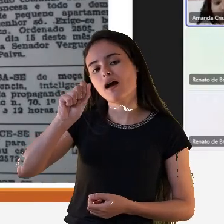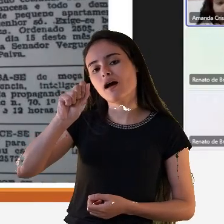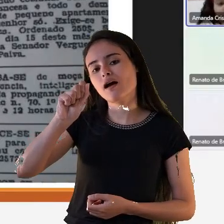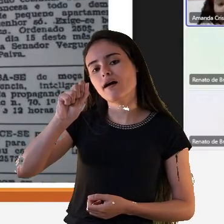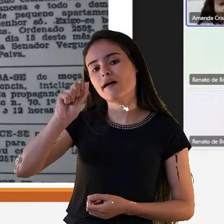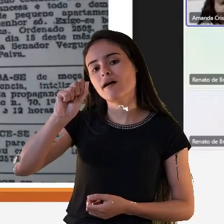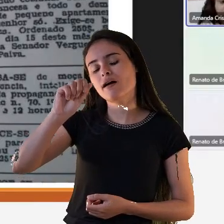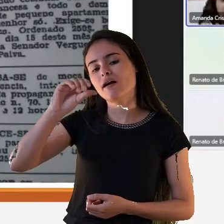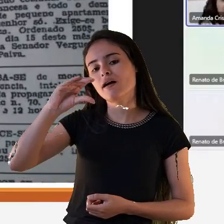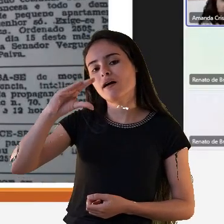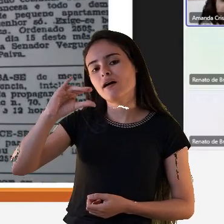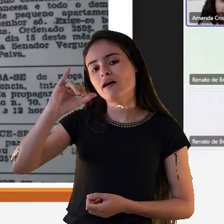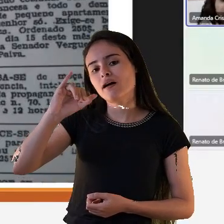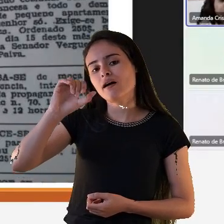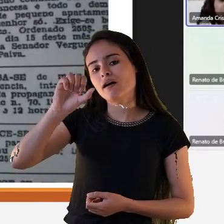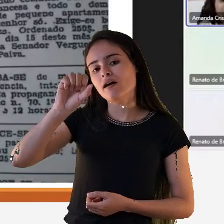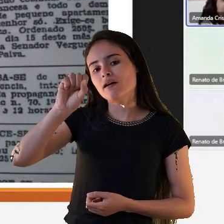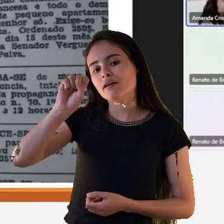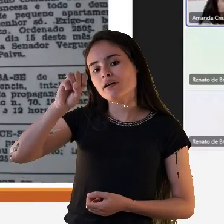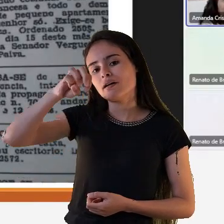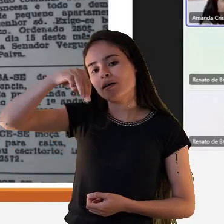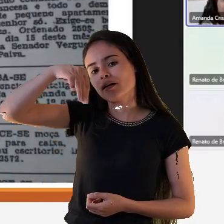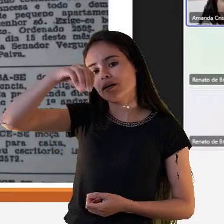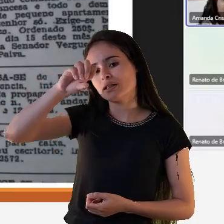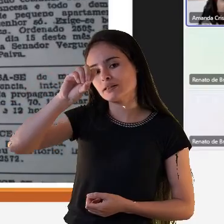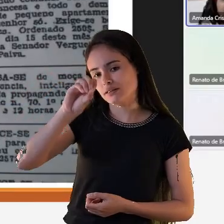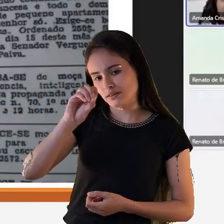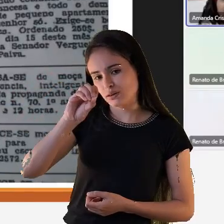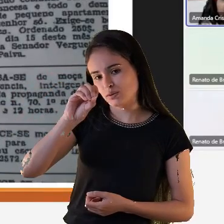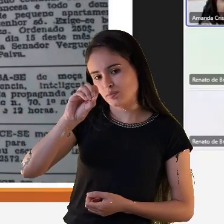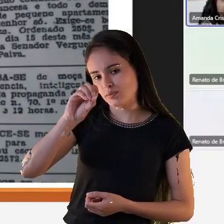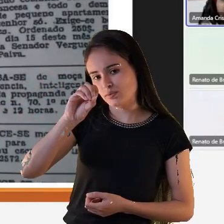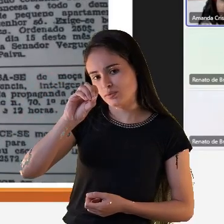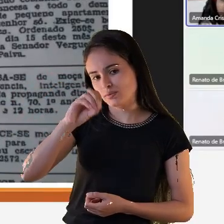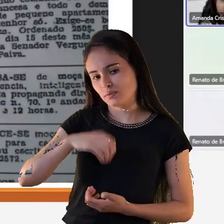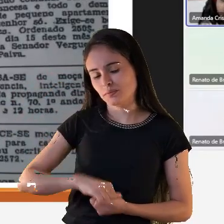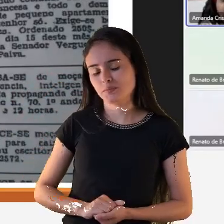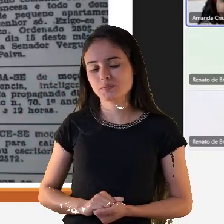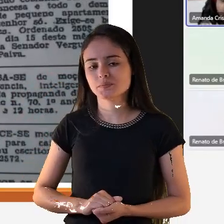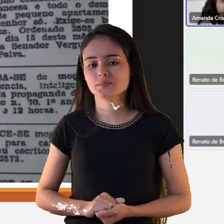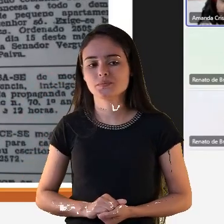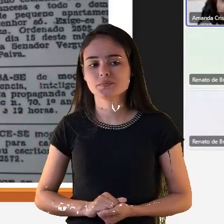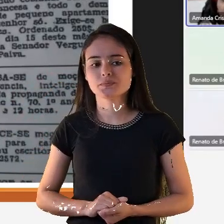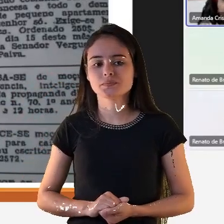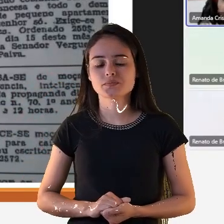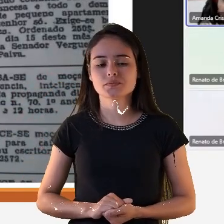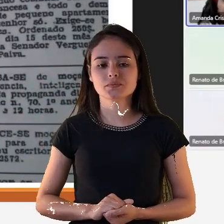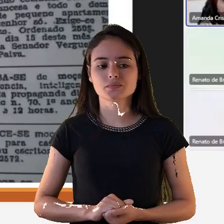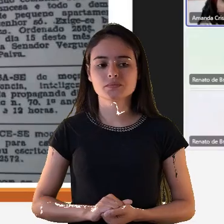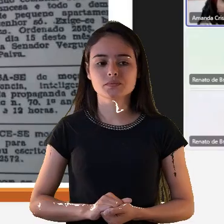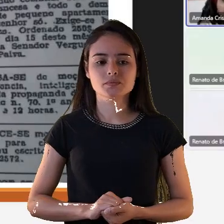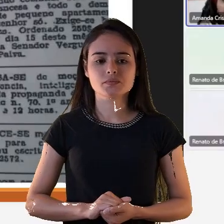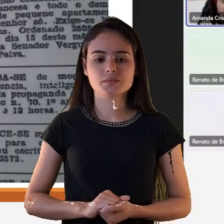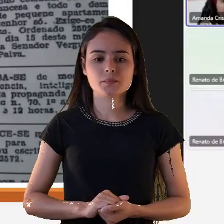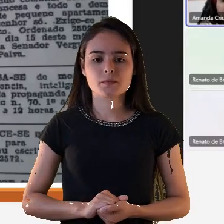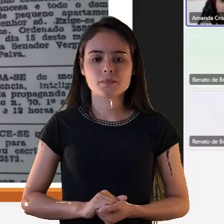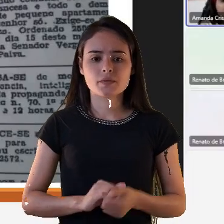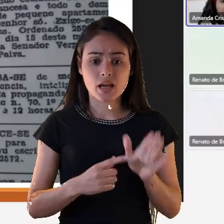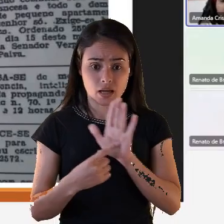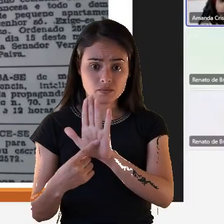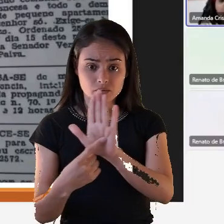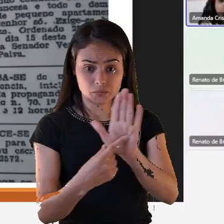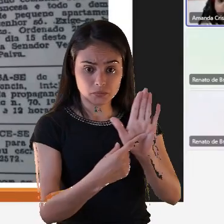por subemprego. Então, aqui tem um jornal de classificados, um jornal da década